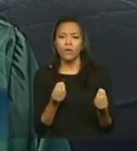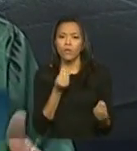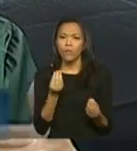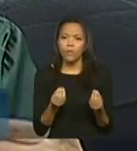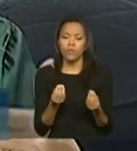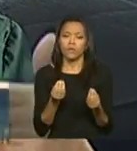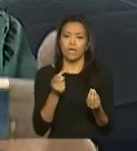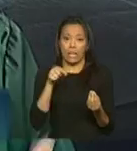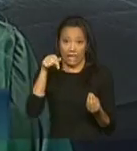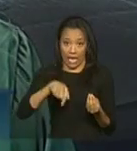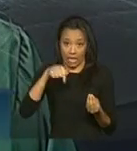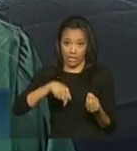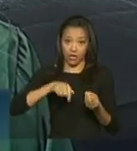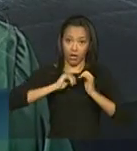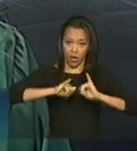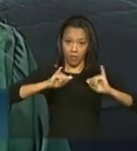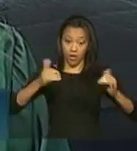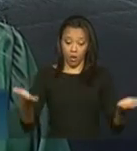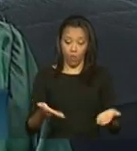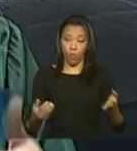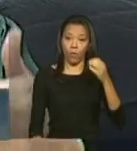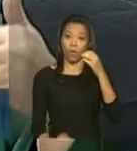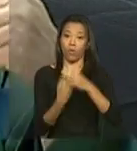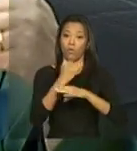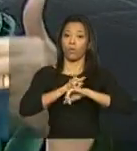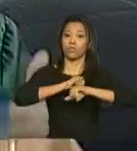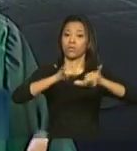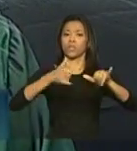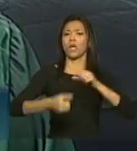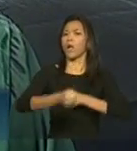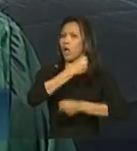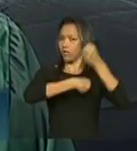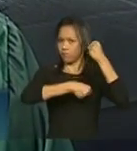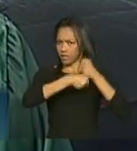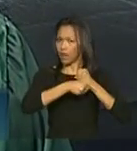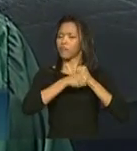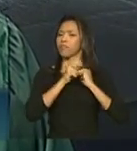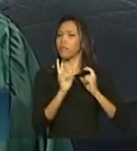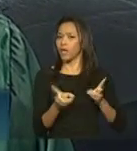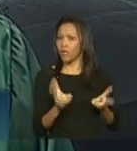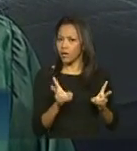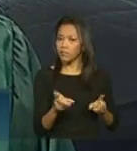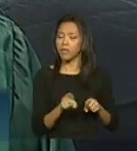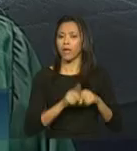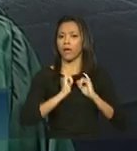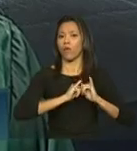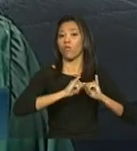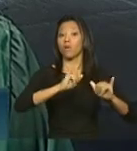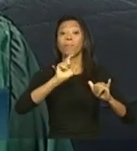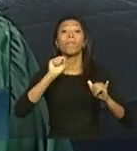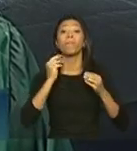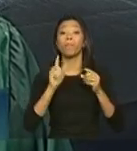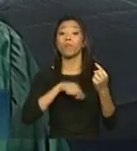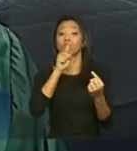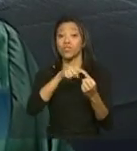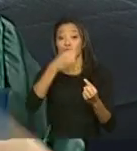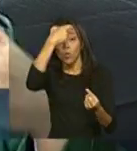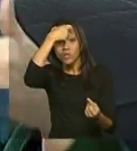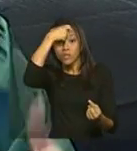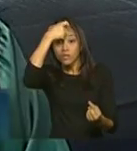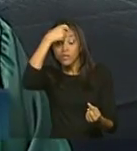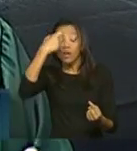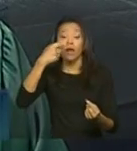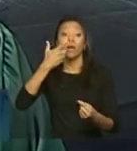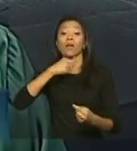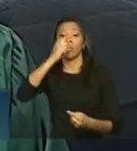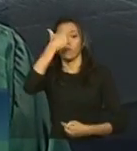nessa campanha que está sendo lançada agora. O ano passado foi lançada uma campanha de conscientização da população e profissionais de saúde. E